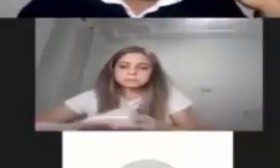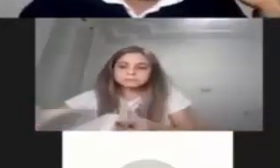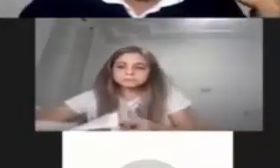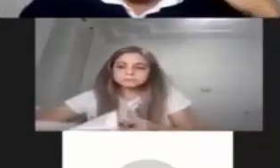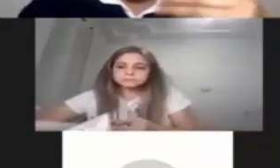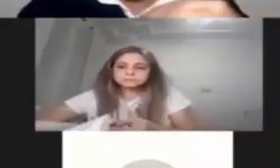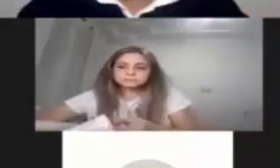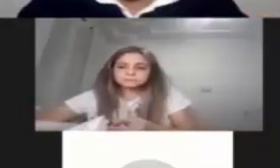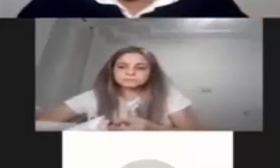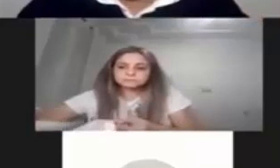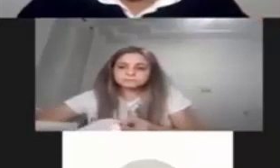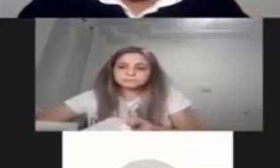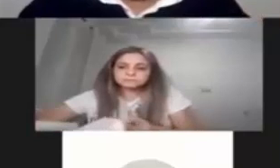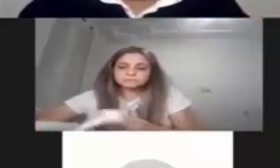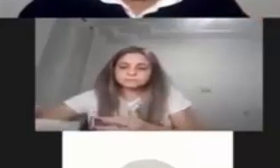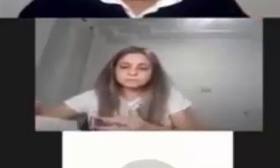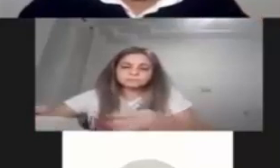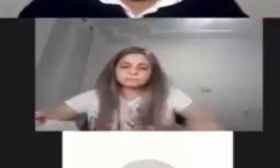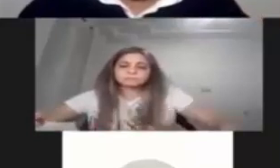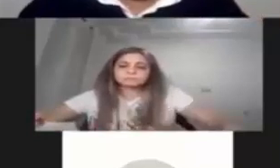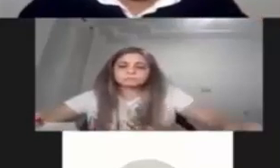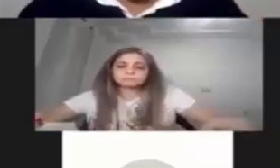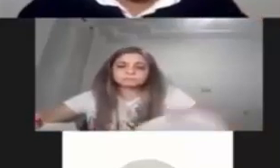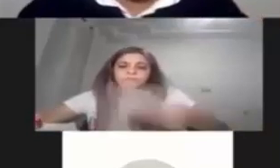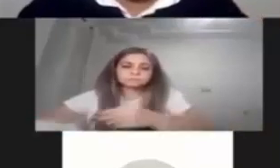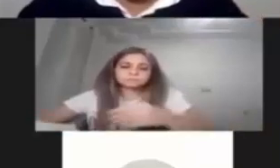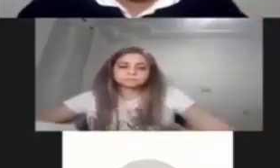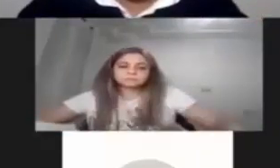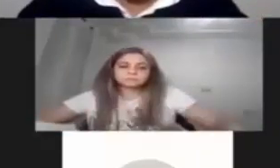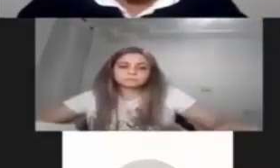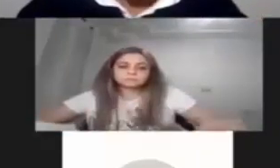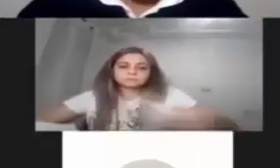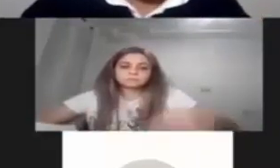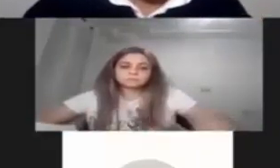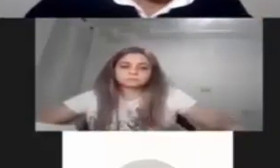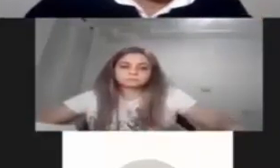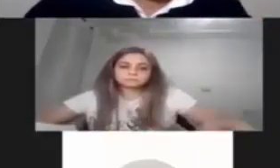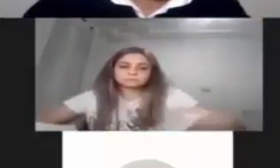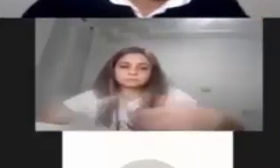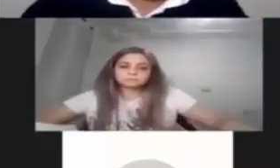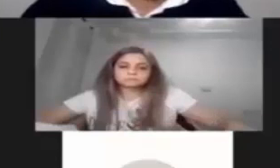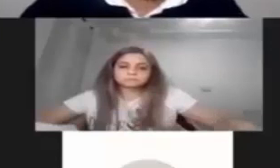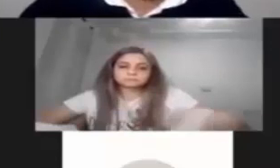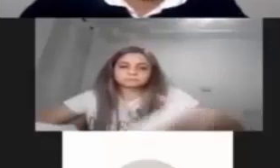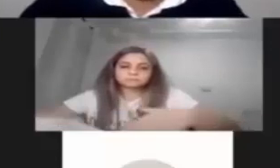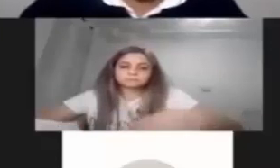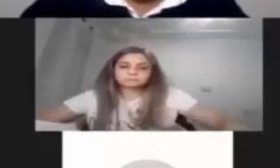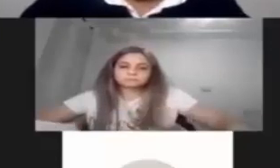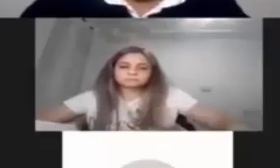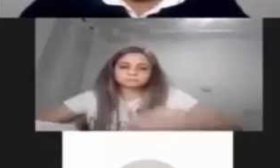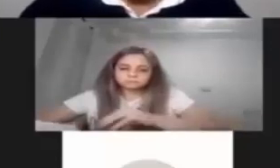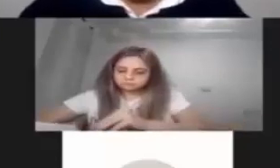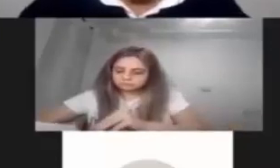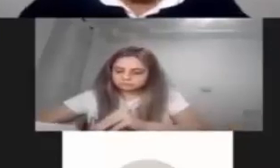Se o próprio Jó fala que ele crê na ressurreição, tá? Então, que texto está se referindo aí?